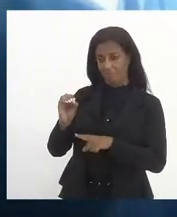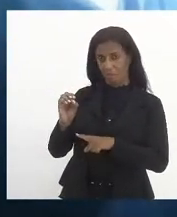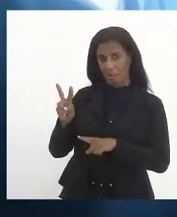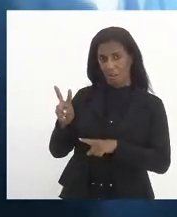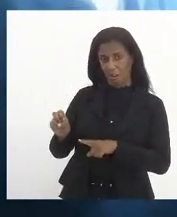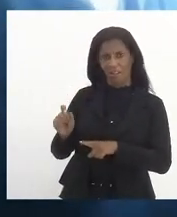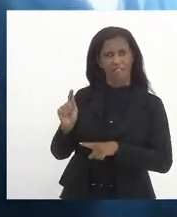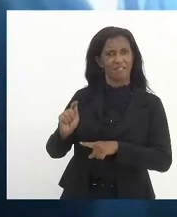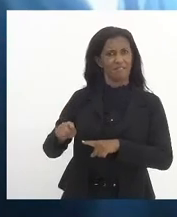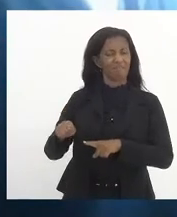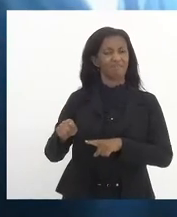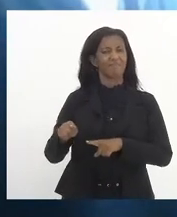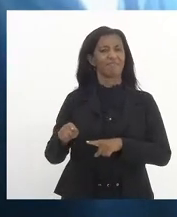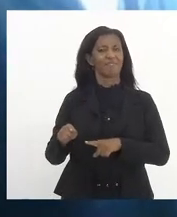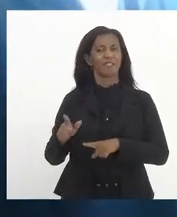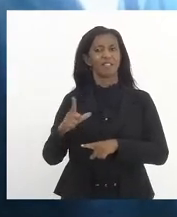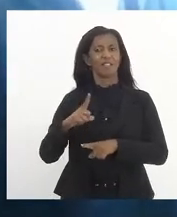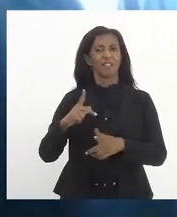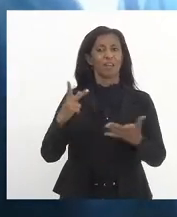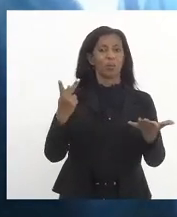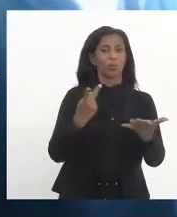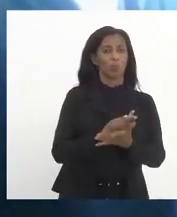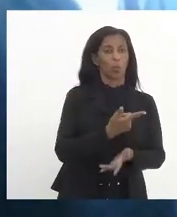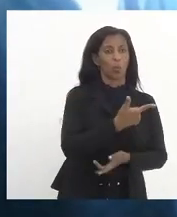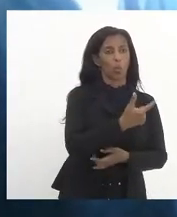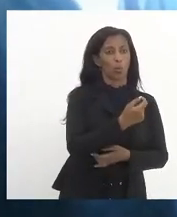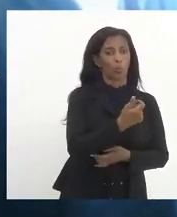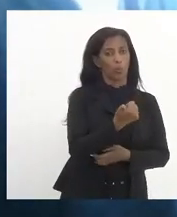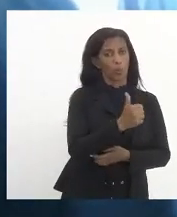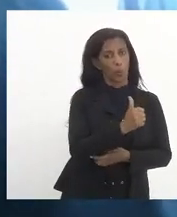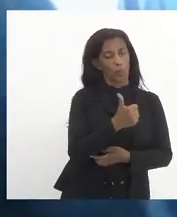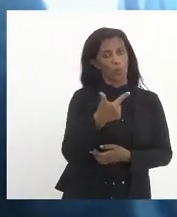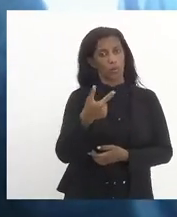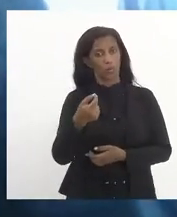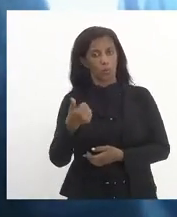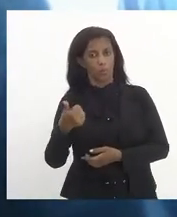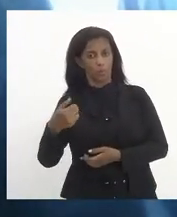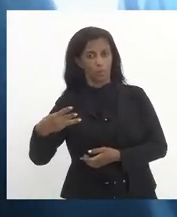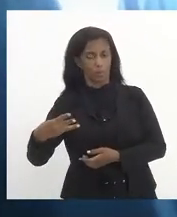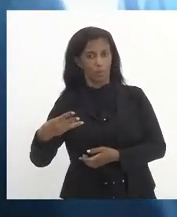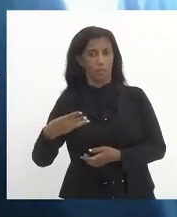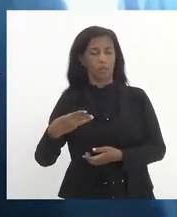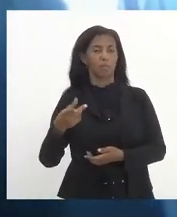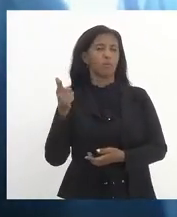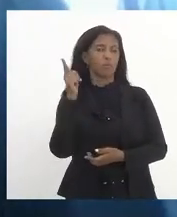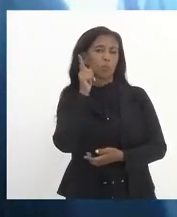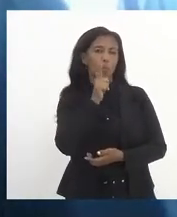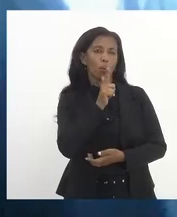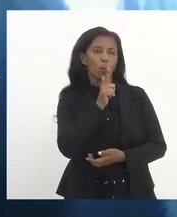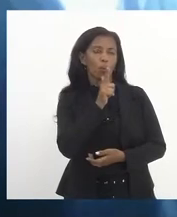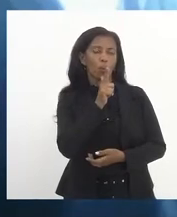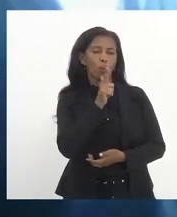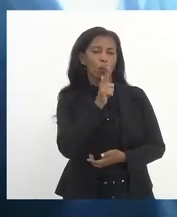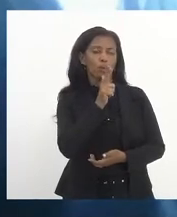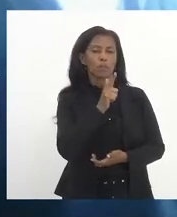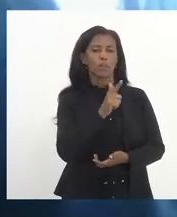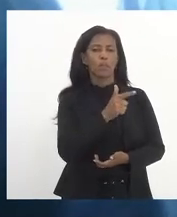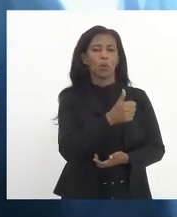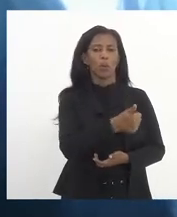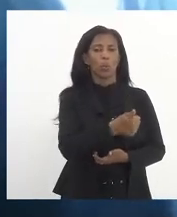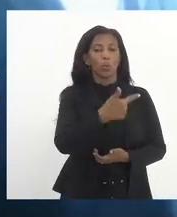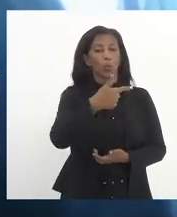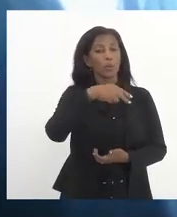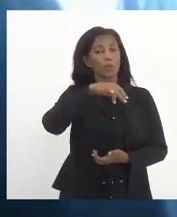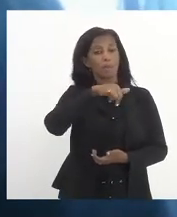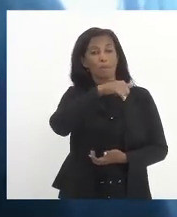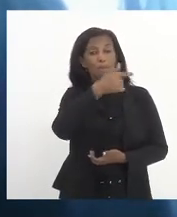funcionou entre 2011 e 2013. Nós chegamos a retirar 12 milhões de litros